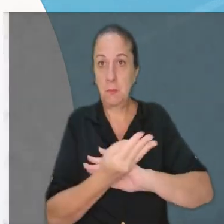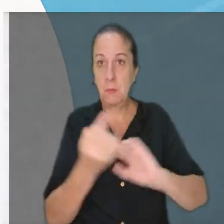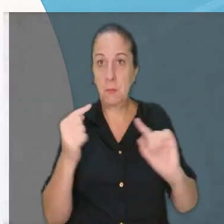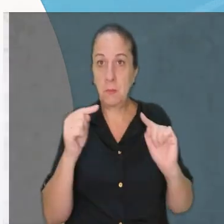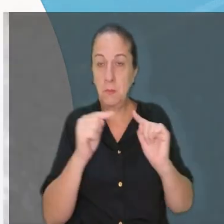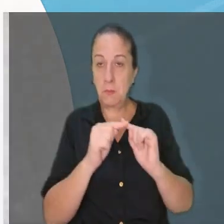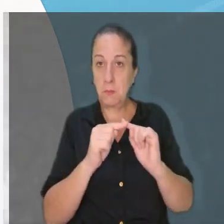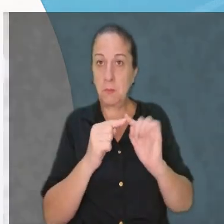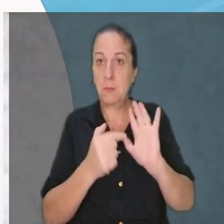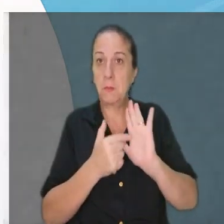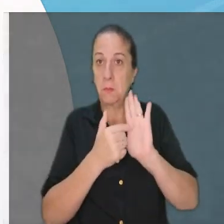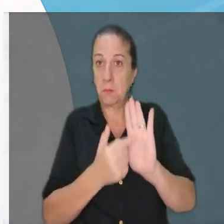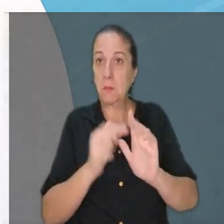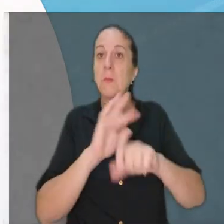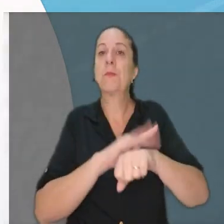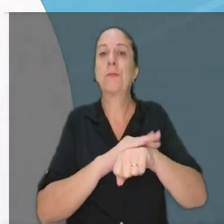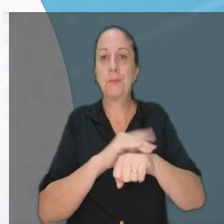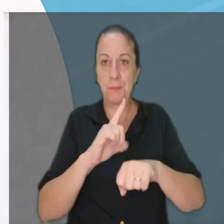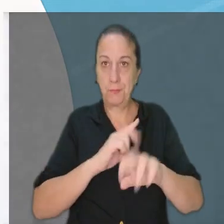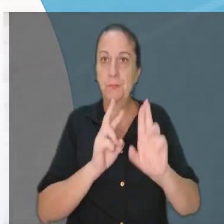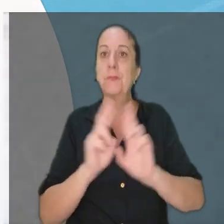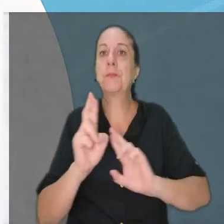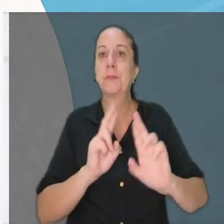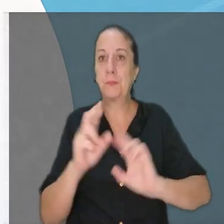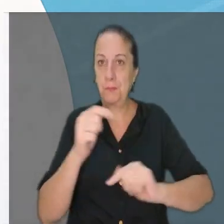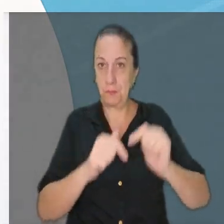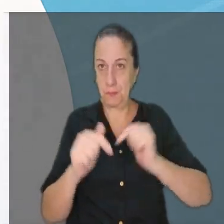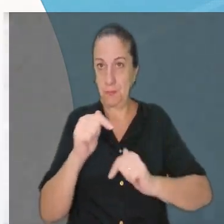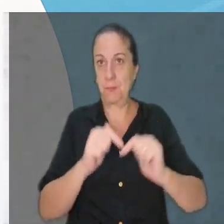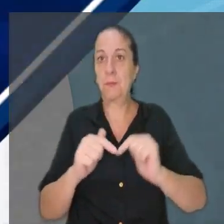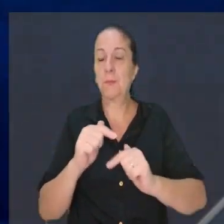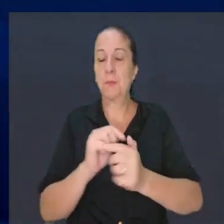metas. Ficou demonstrado que a doença tinha relação com o trabalho.